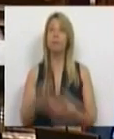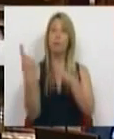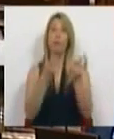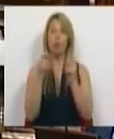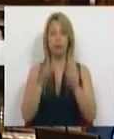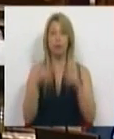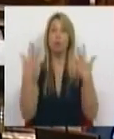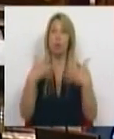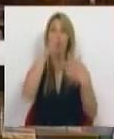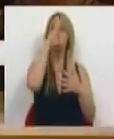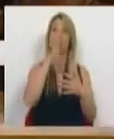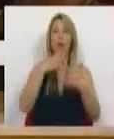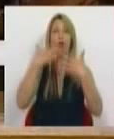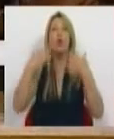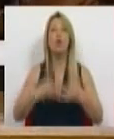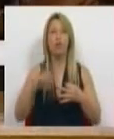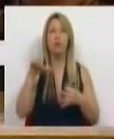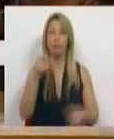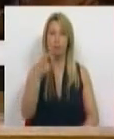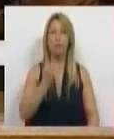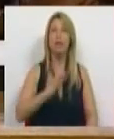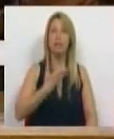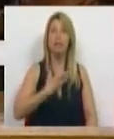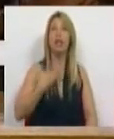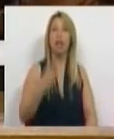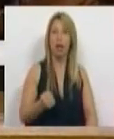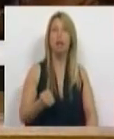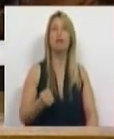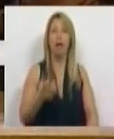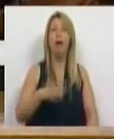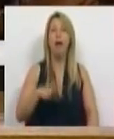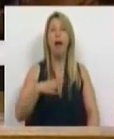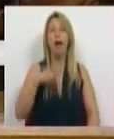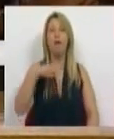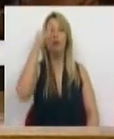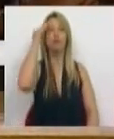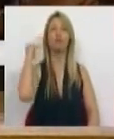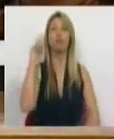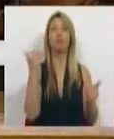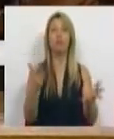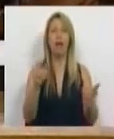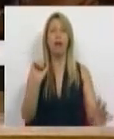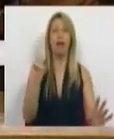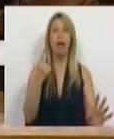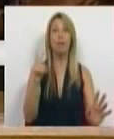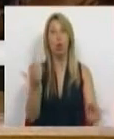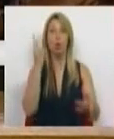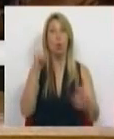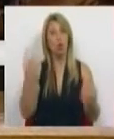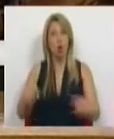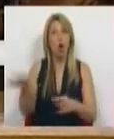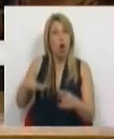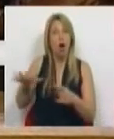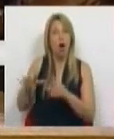O debate deste Orçamento de Estado confirmou ainda que PSD e CDS estão apostados em fazer esquecer rapidamente não só a ação destruidora do